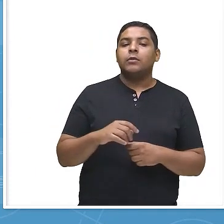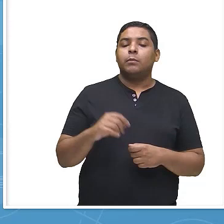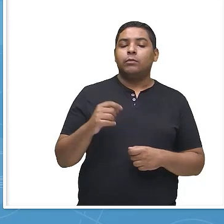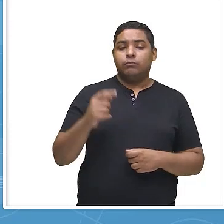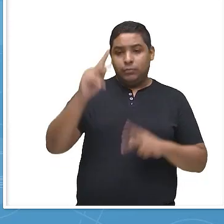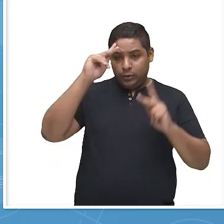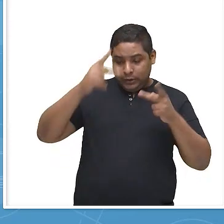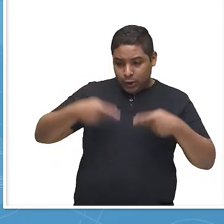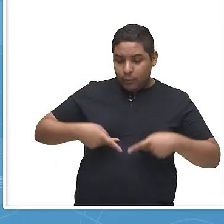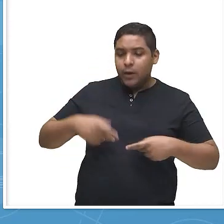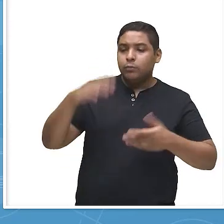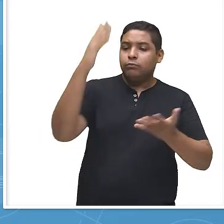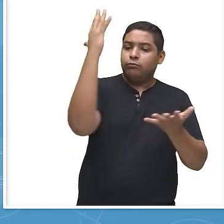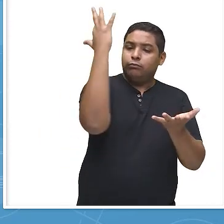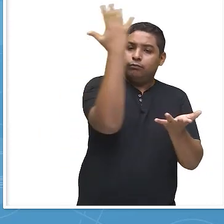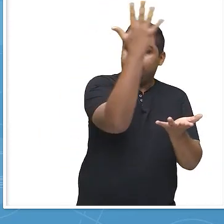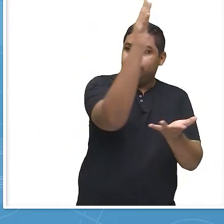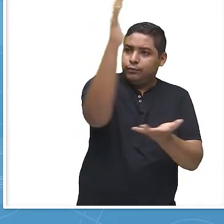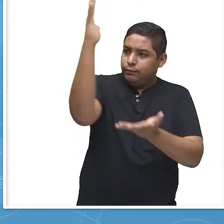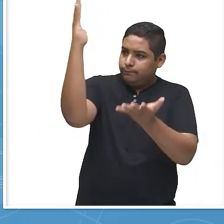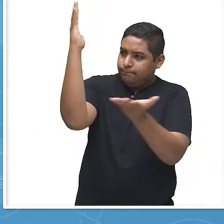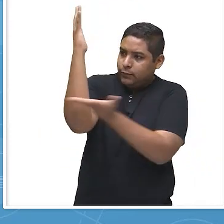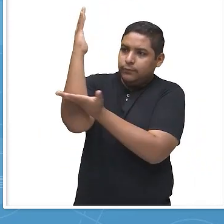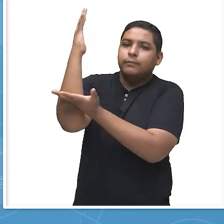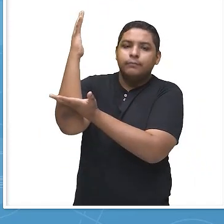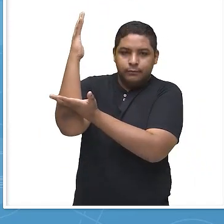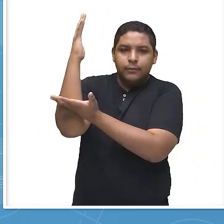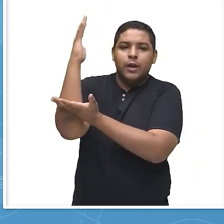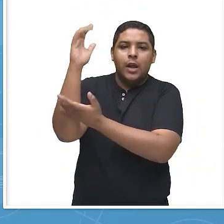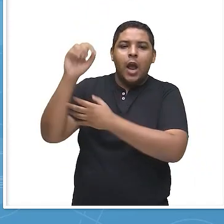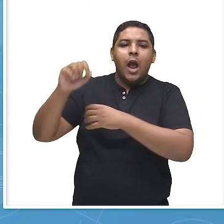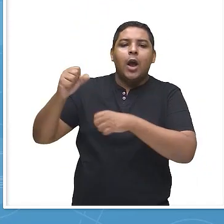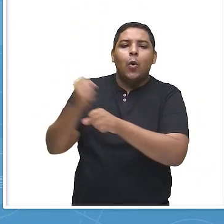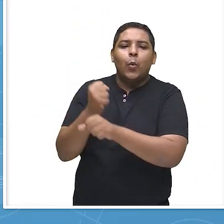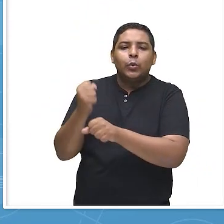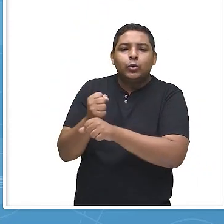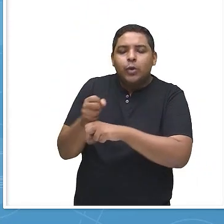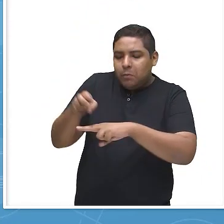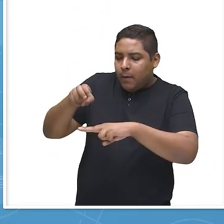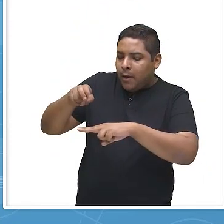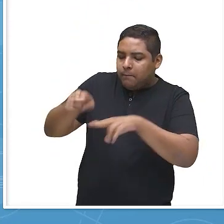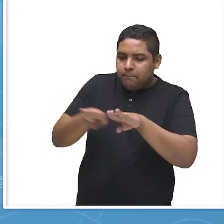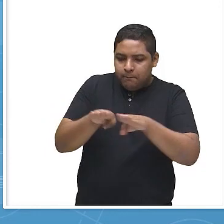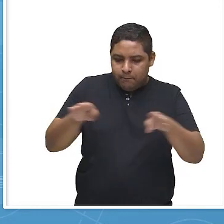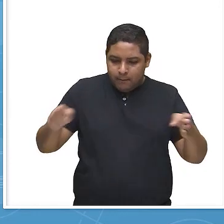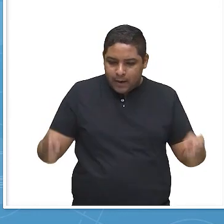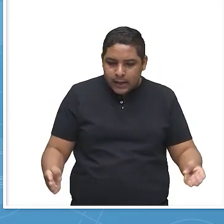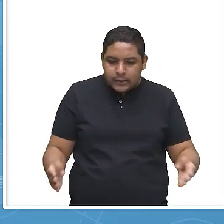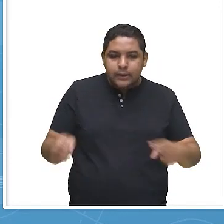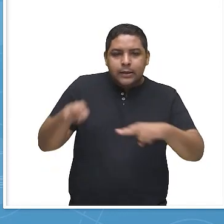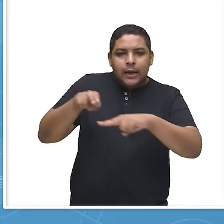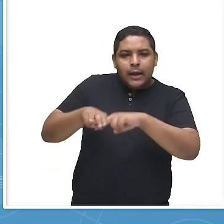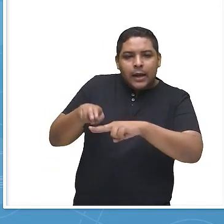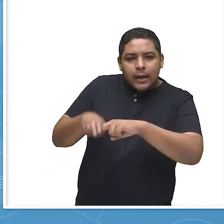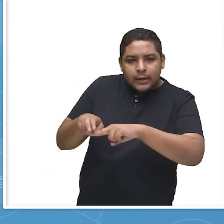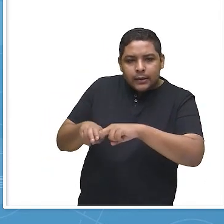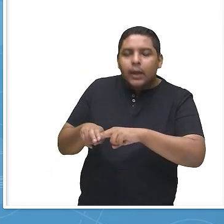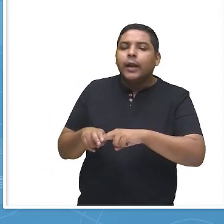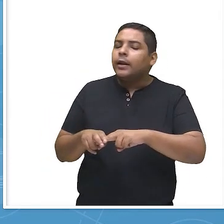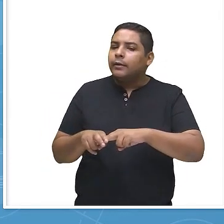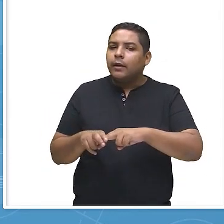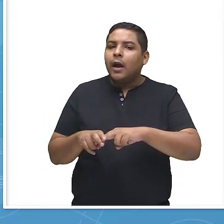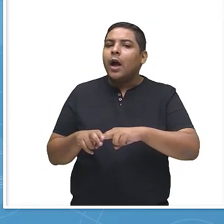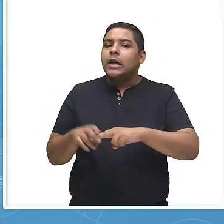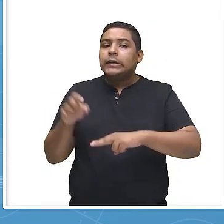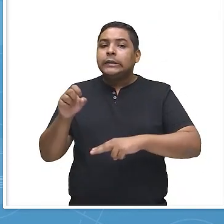tá? Para fazer uma mesa, uma cadeira, por exemplo, de madeira, até chegar na sua casa, até chegar onde você está